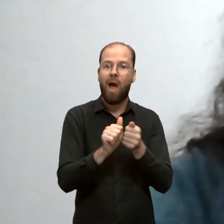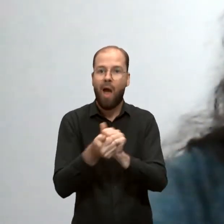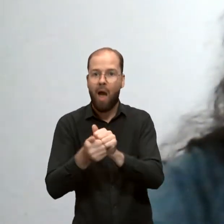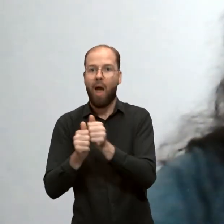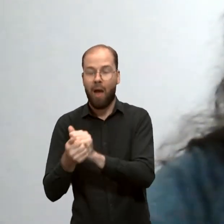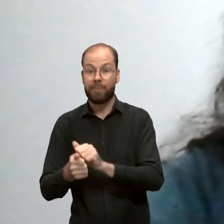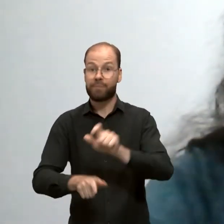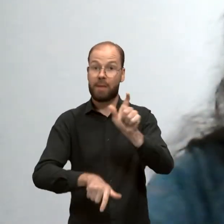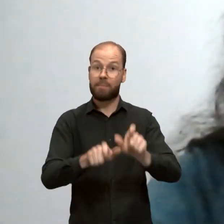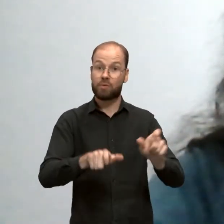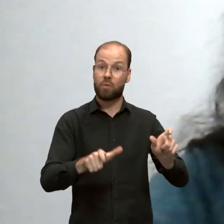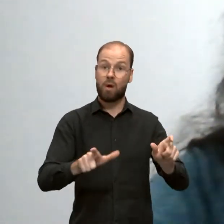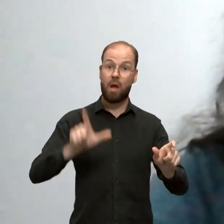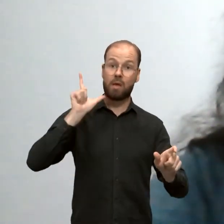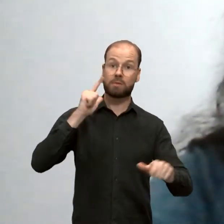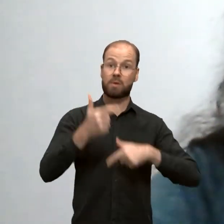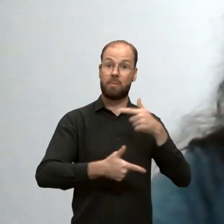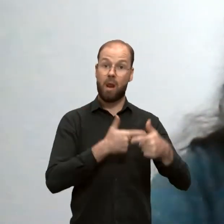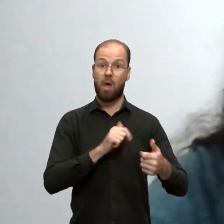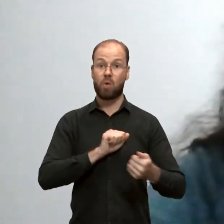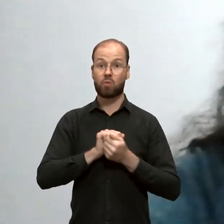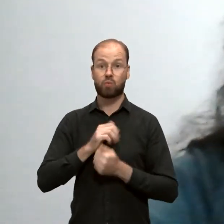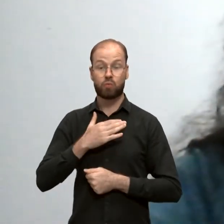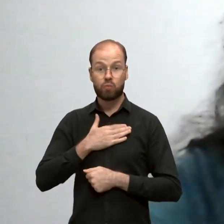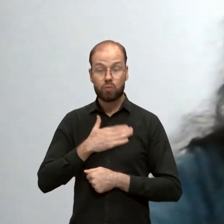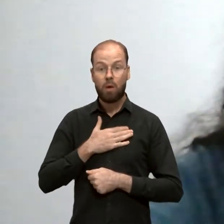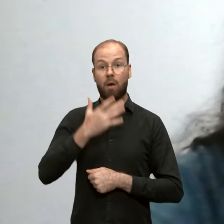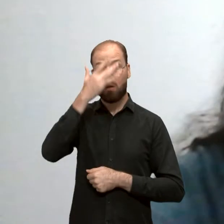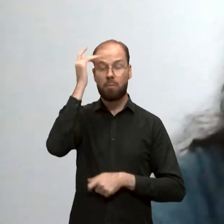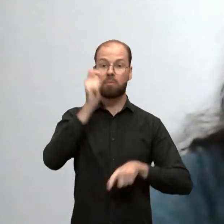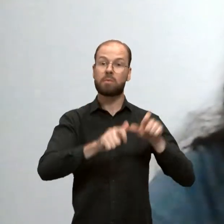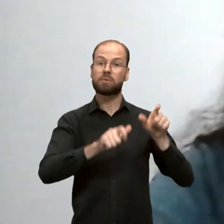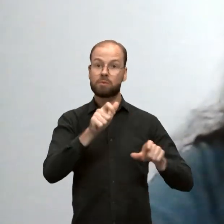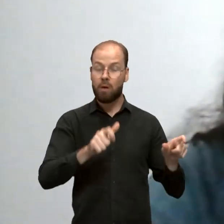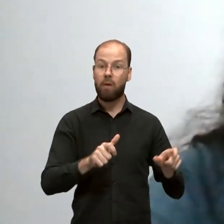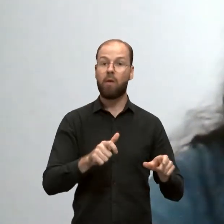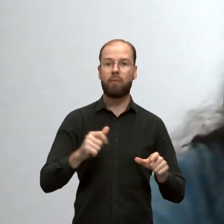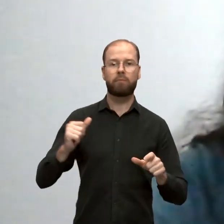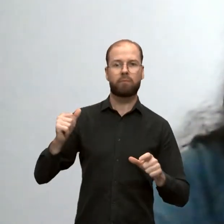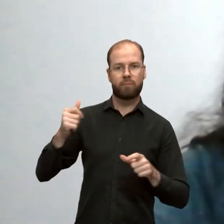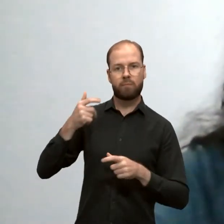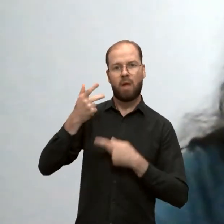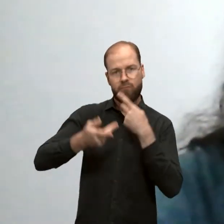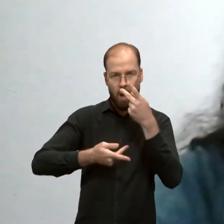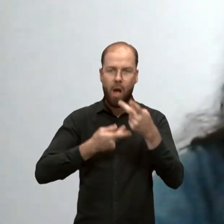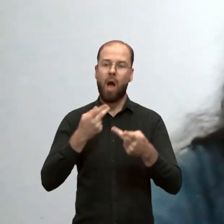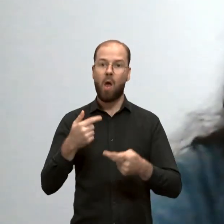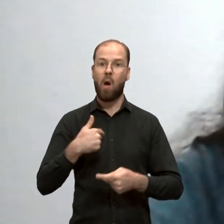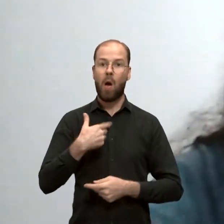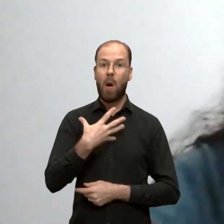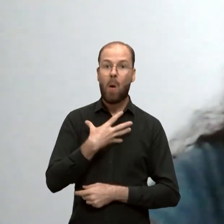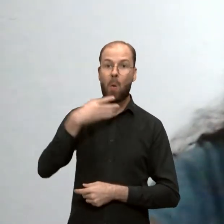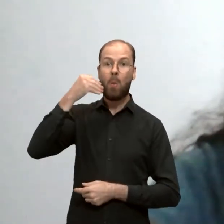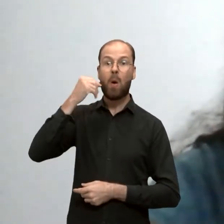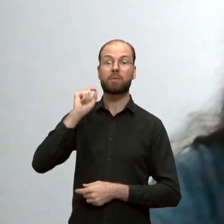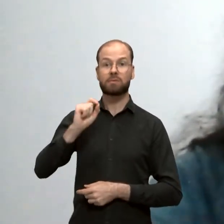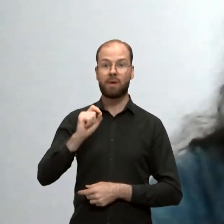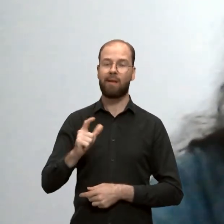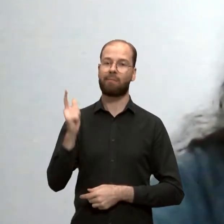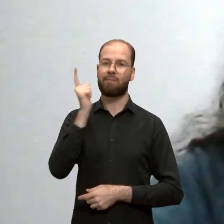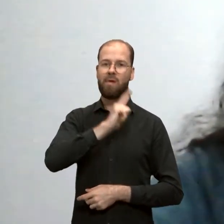até alguns coaches da escola falam que eu tenho essa qualidade, a capacidade